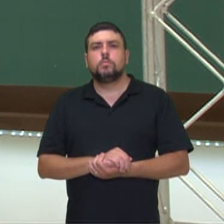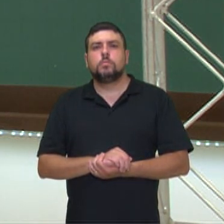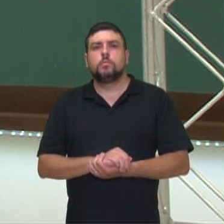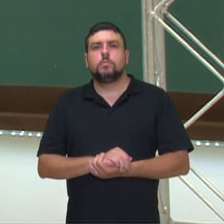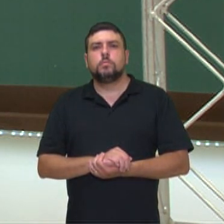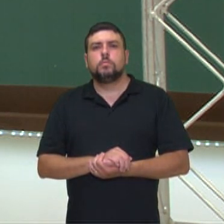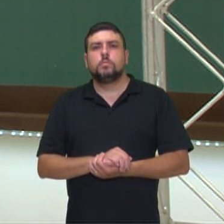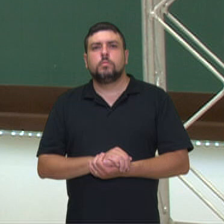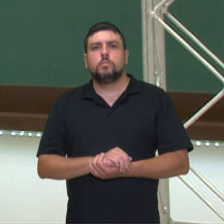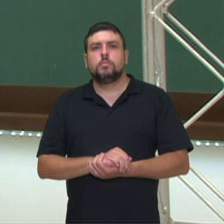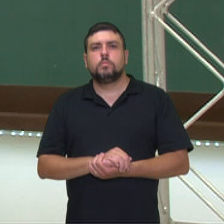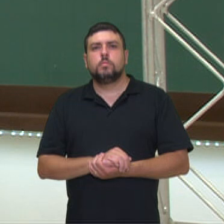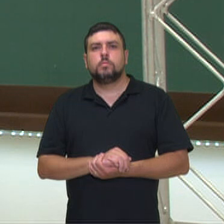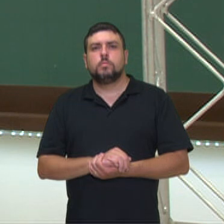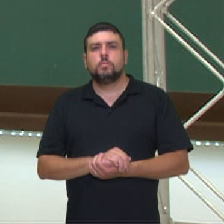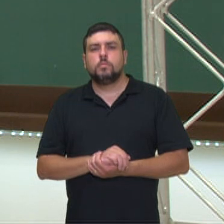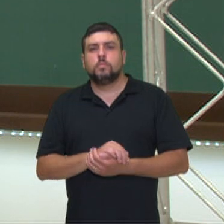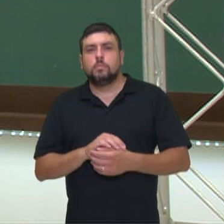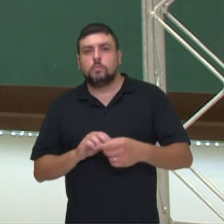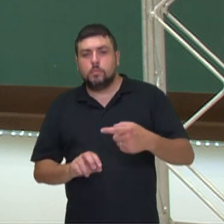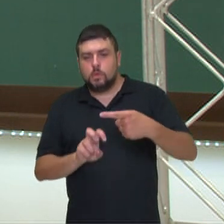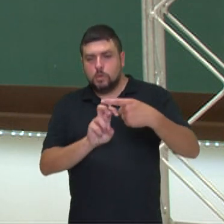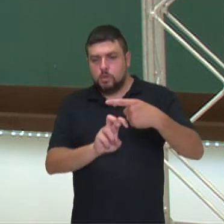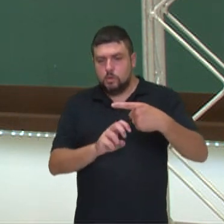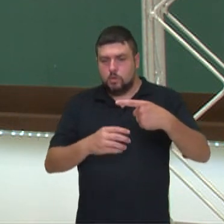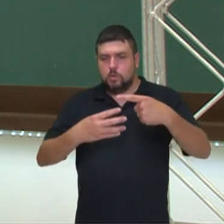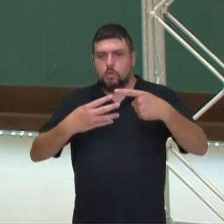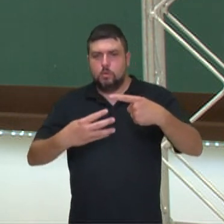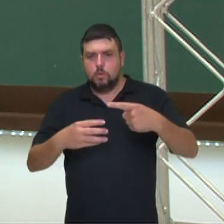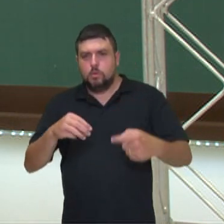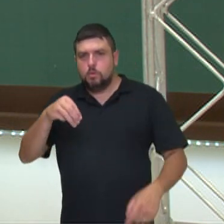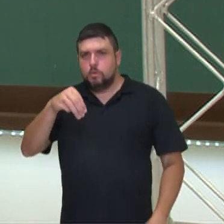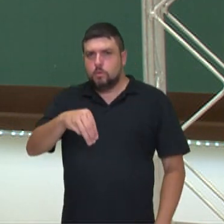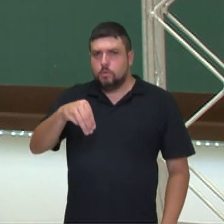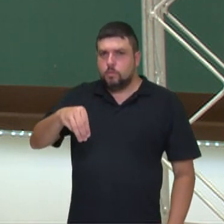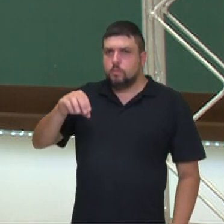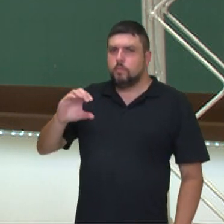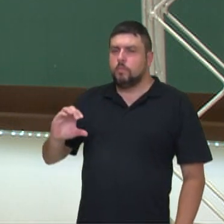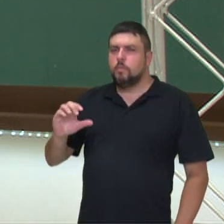Bom, o MMC de 5 e 4 é quanto?